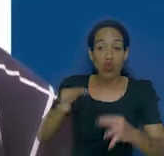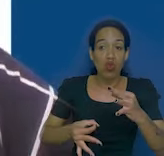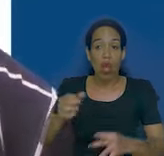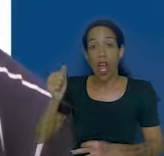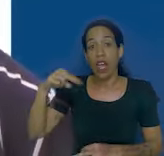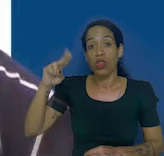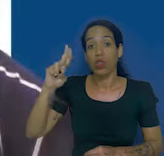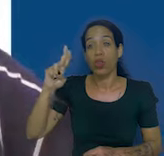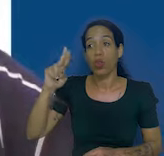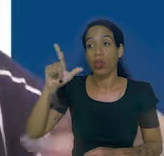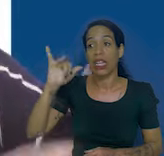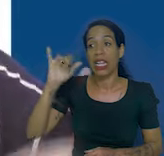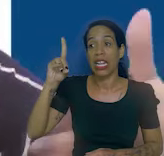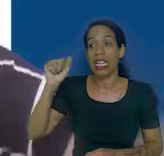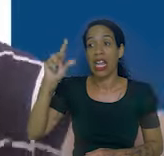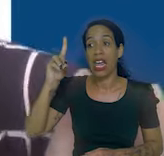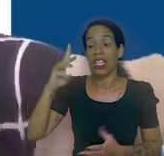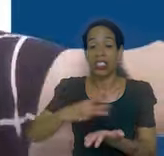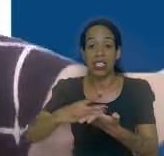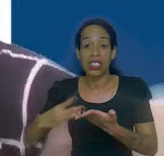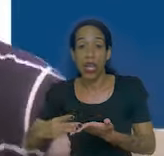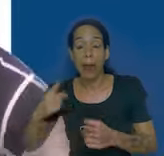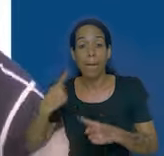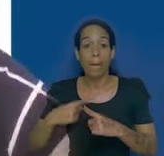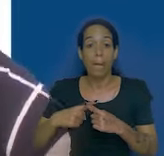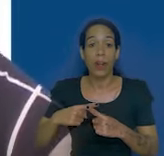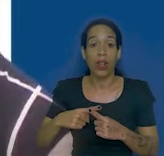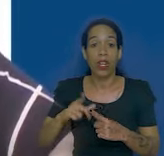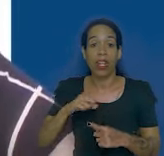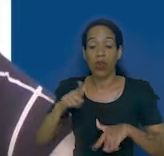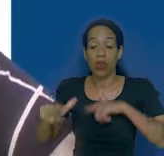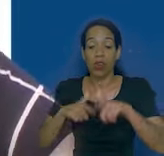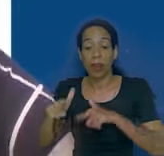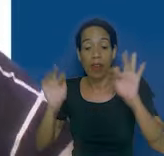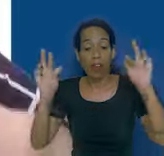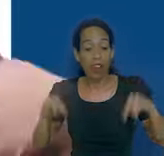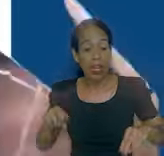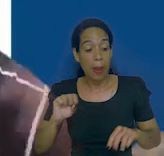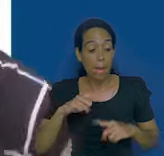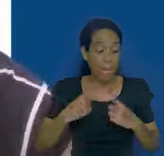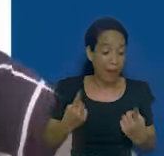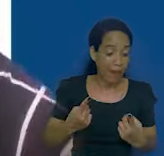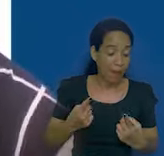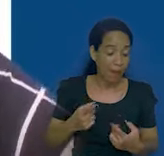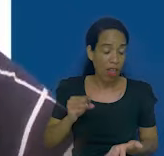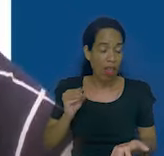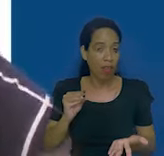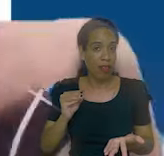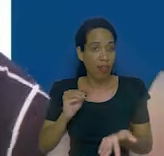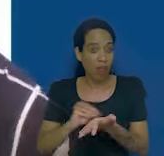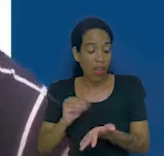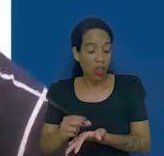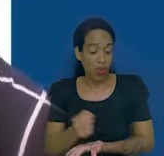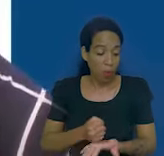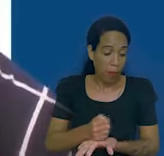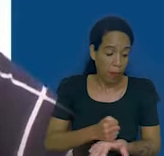pela nulidade da terceirização por conta de ser na atividade fim. Mas se for uma terceirização fraudulenta, com